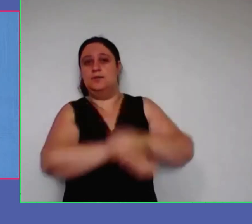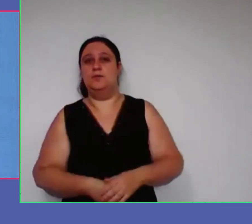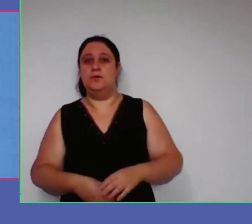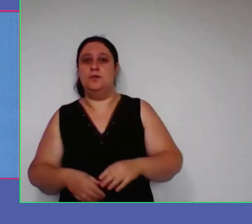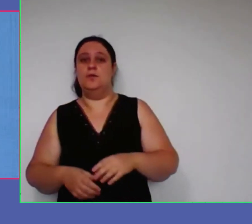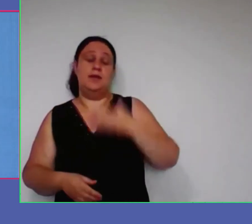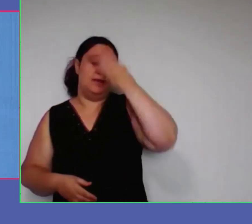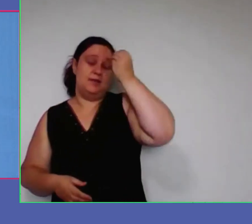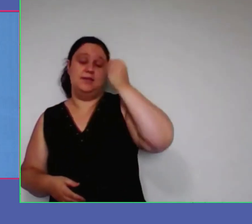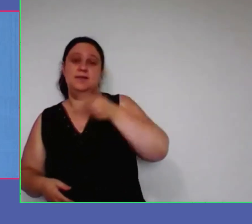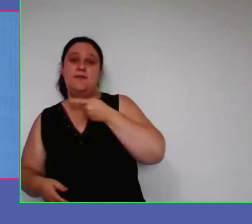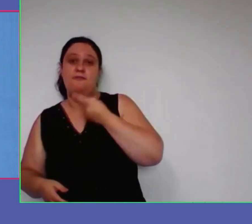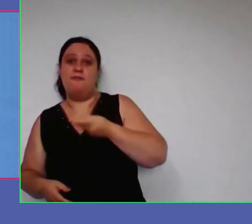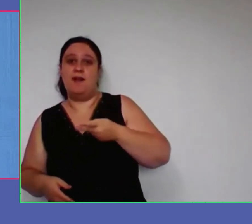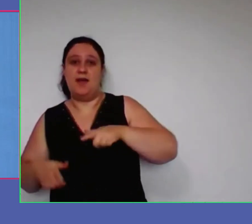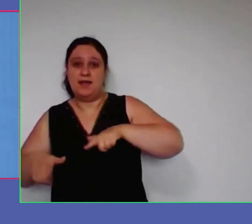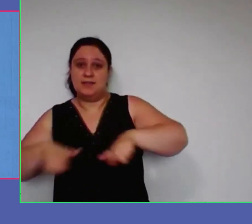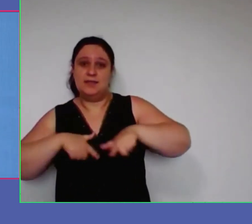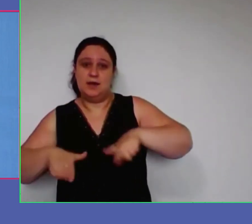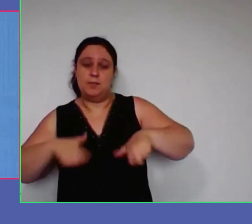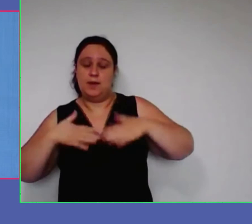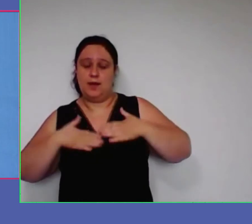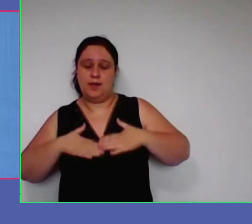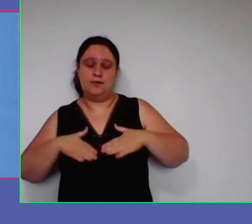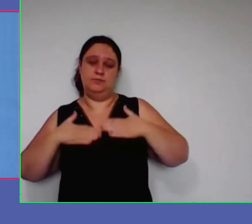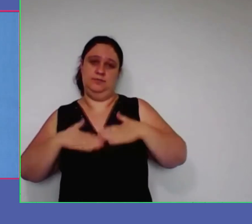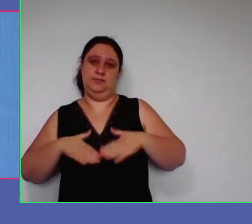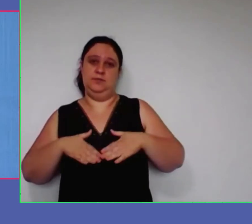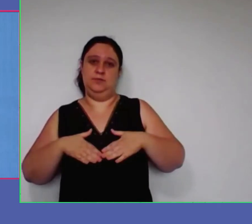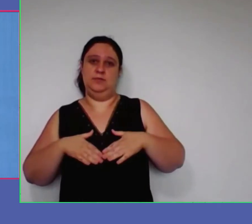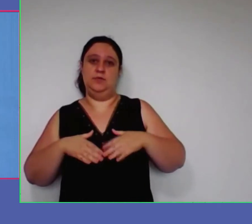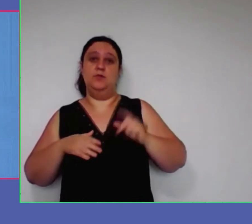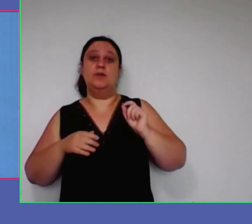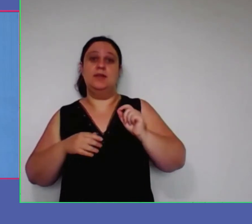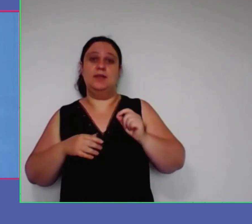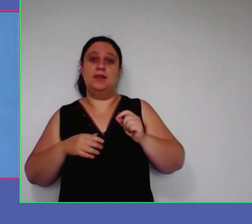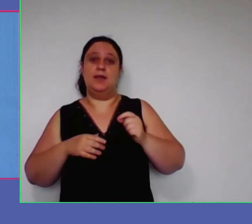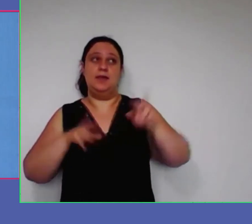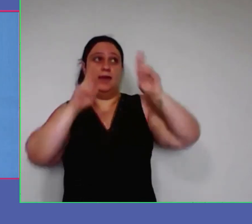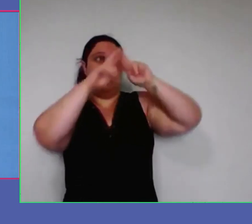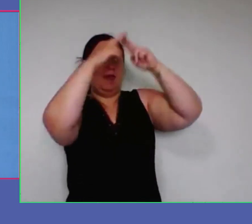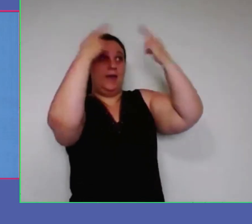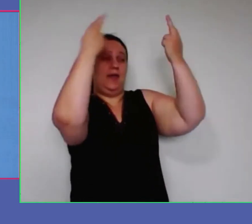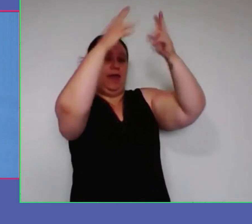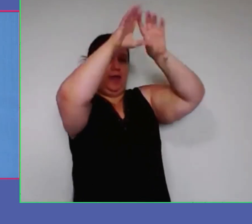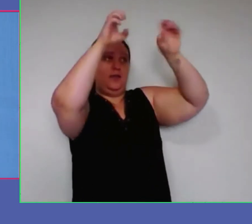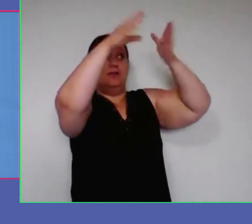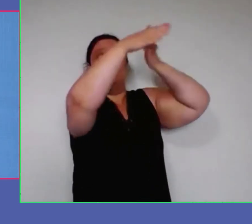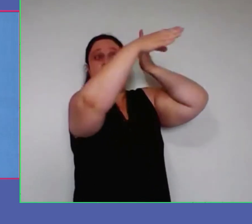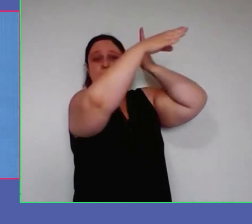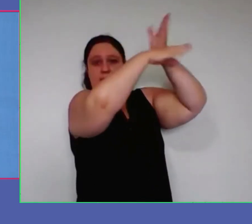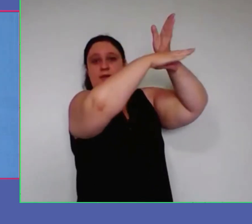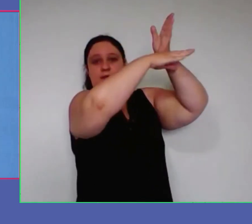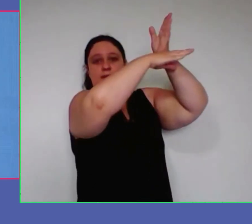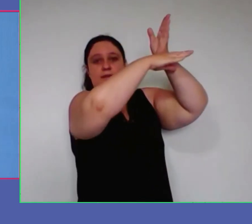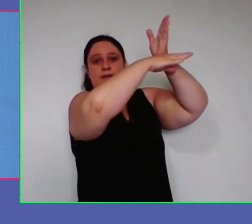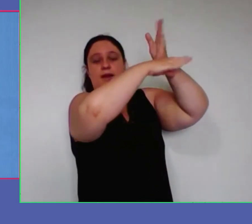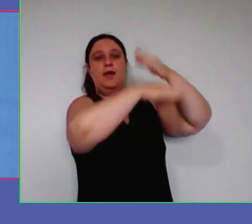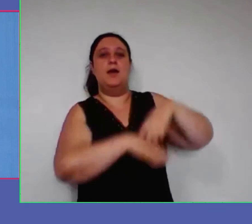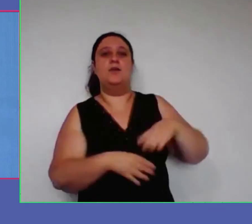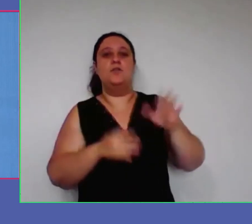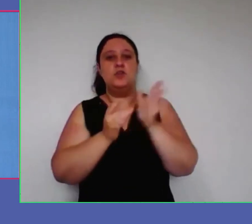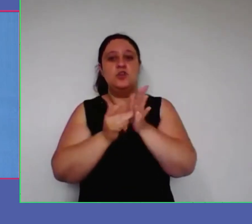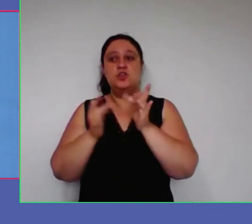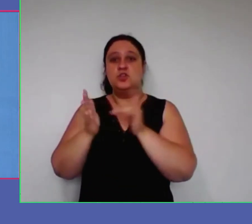descanso. Então, esses que entraram por essa porta, aprenderam com Jesus a servir